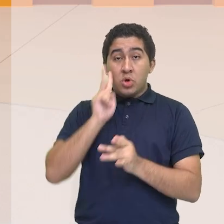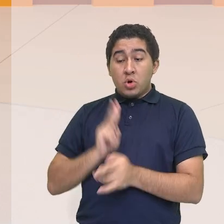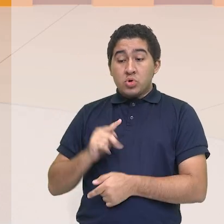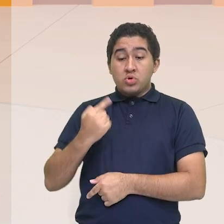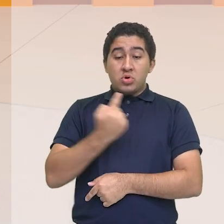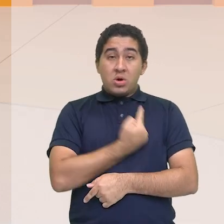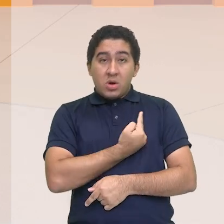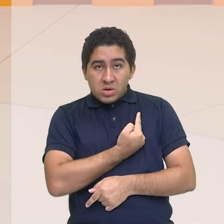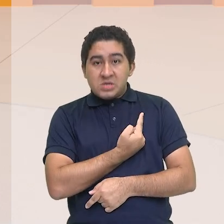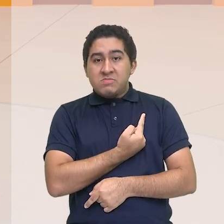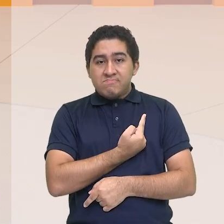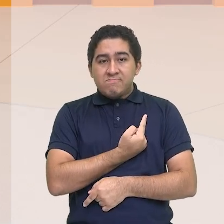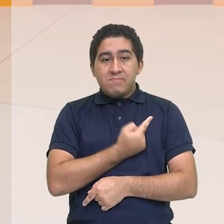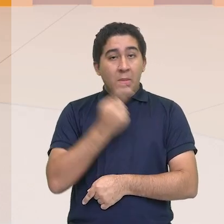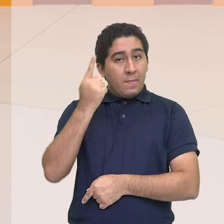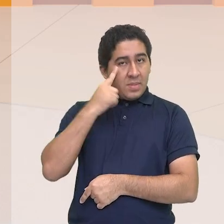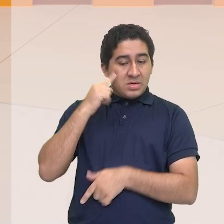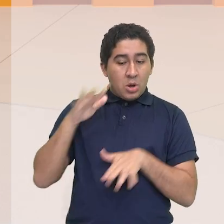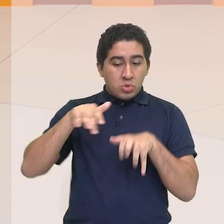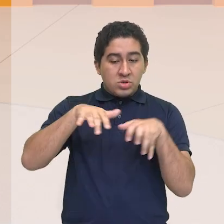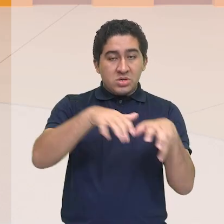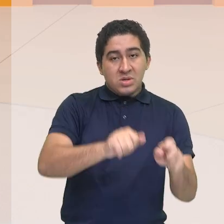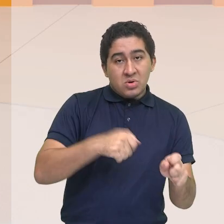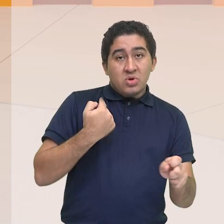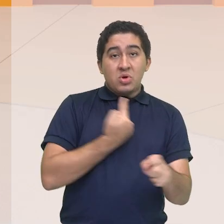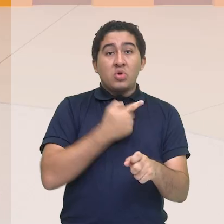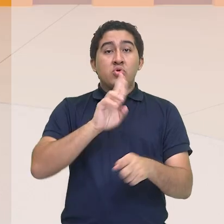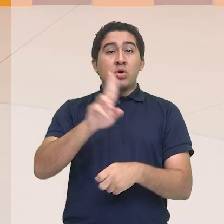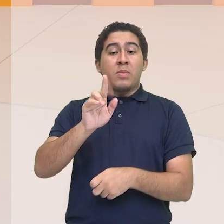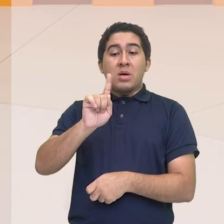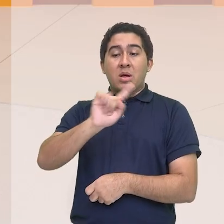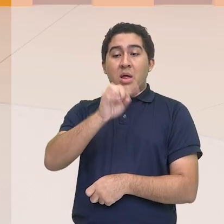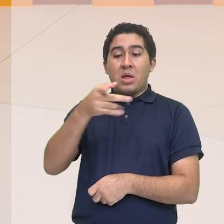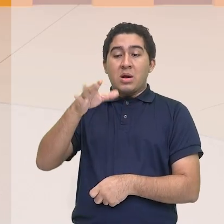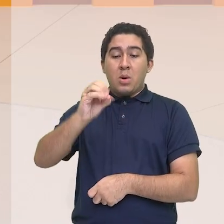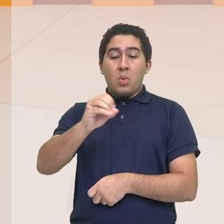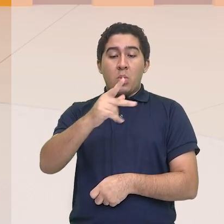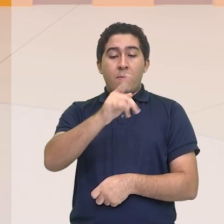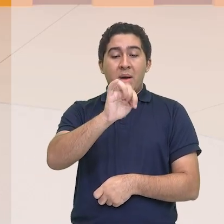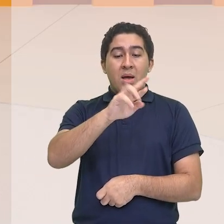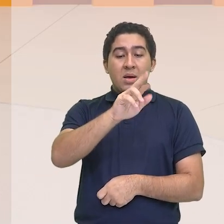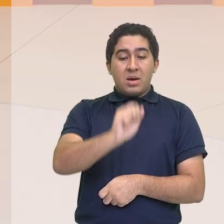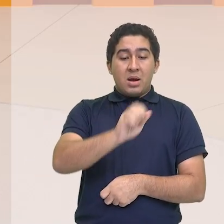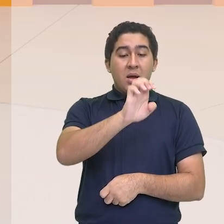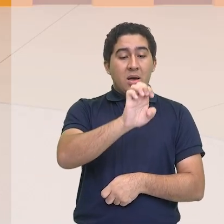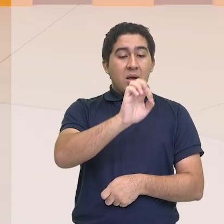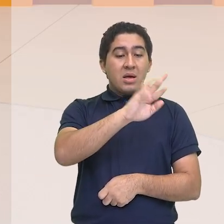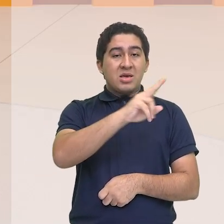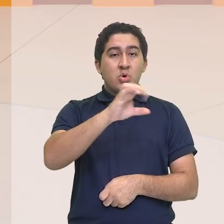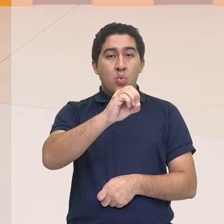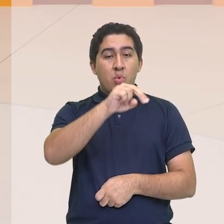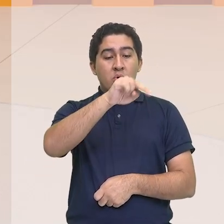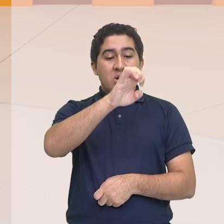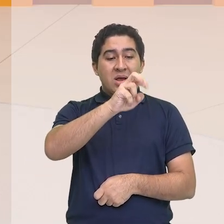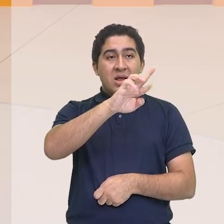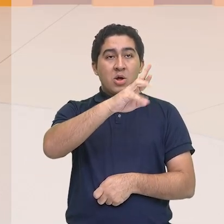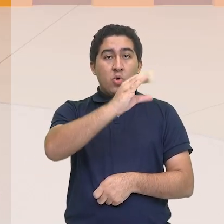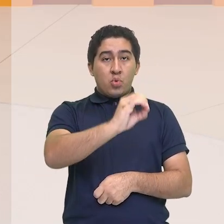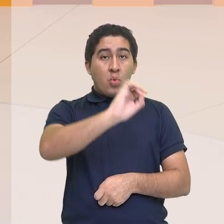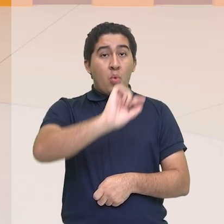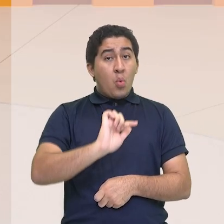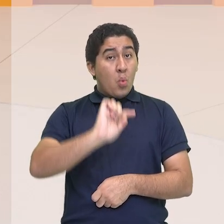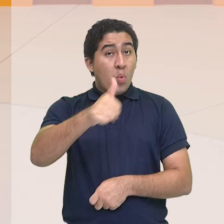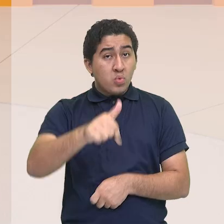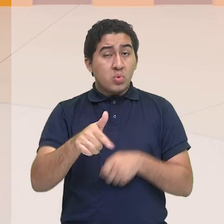Brasil, tá, gente? Na colonização, a gente é Grão-Pará e Rio Negro. que era outra colonização diferente